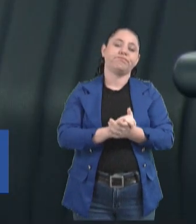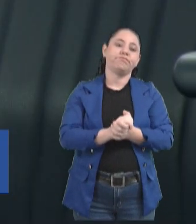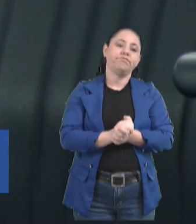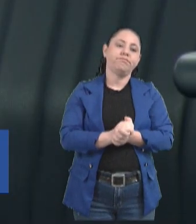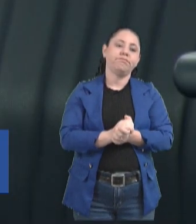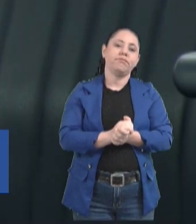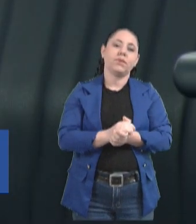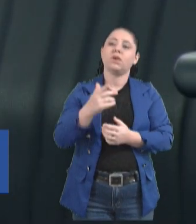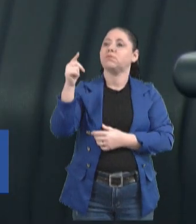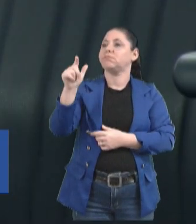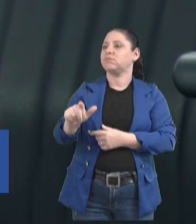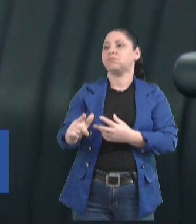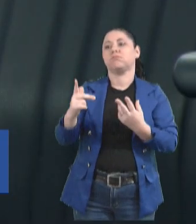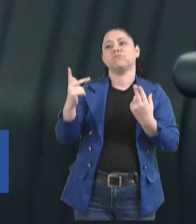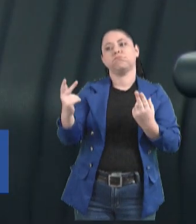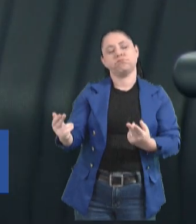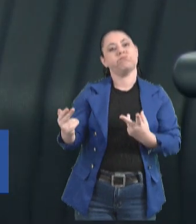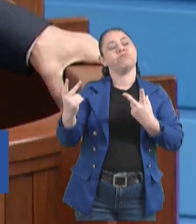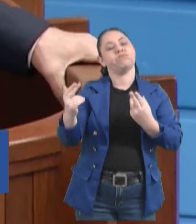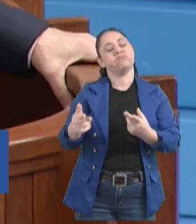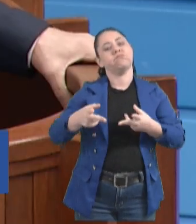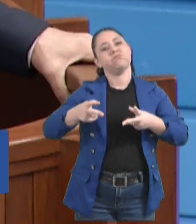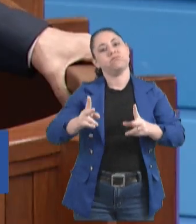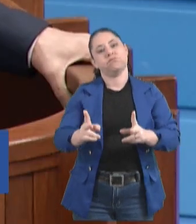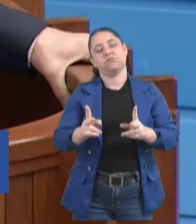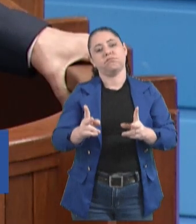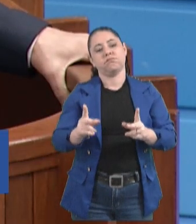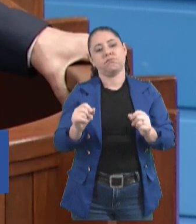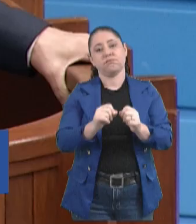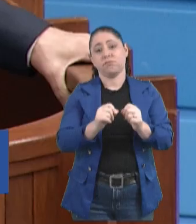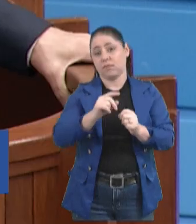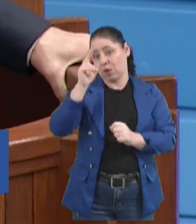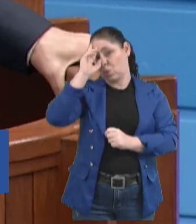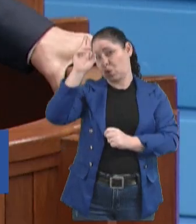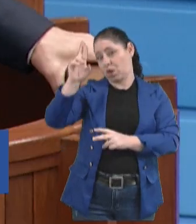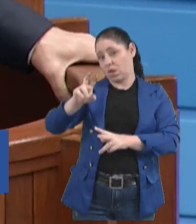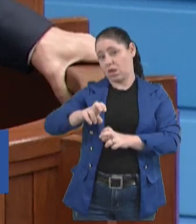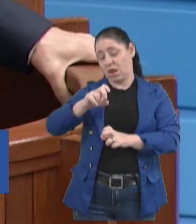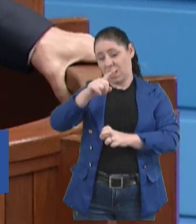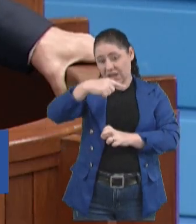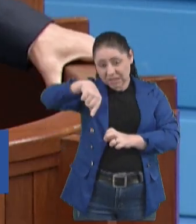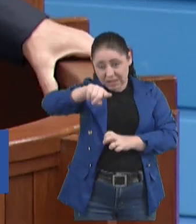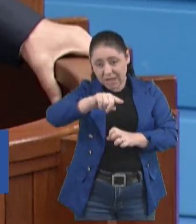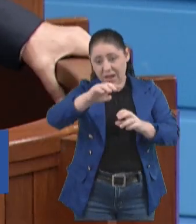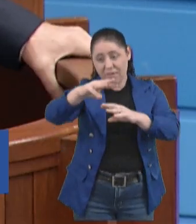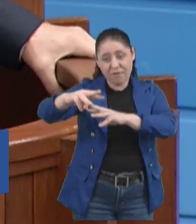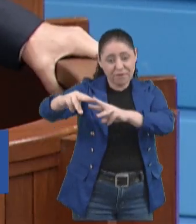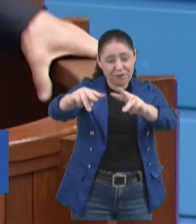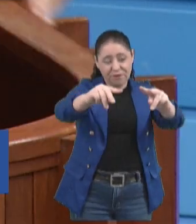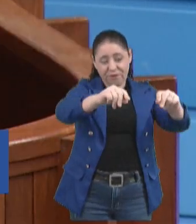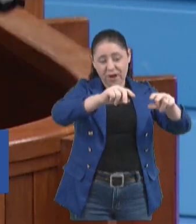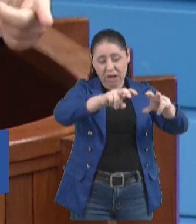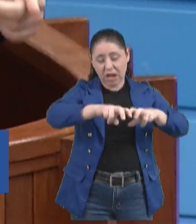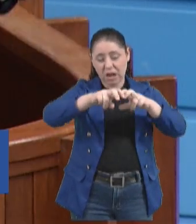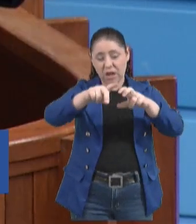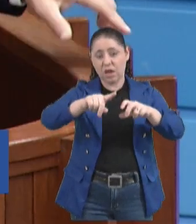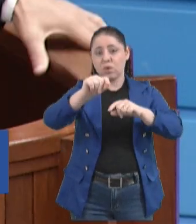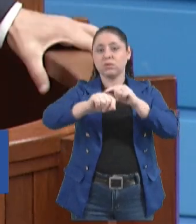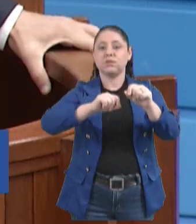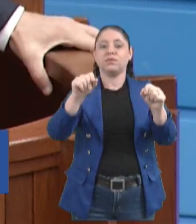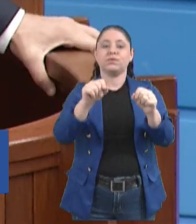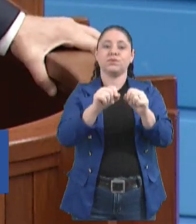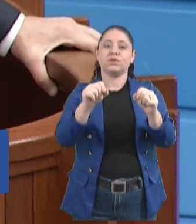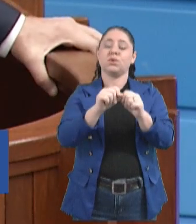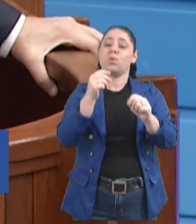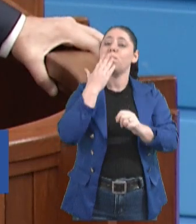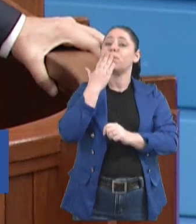a reincidência dos proprietários desta fazenda ensejou